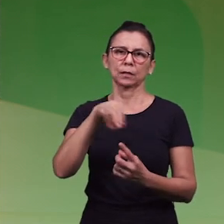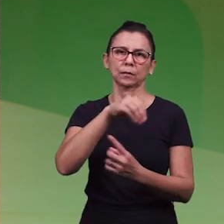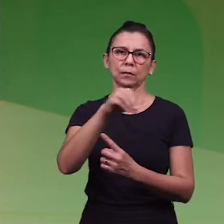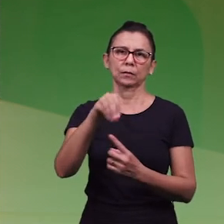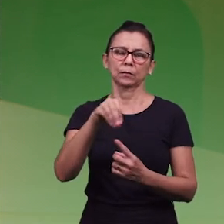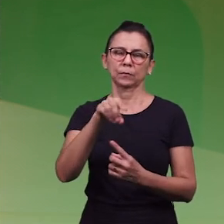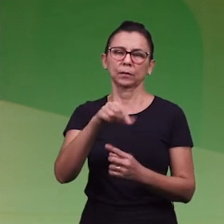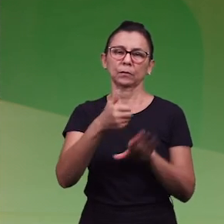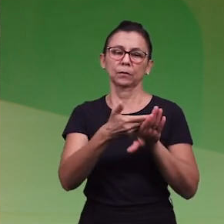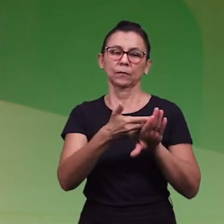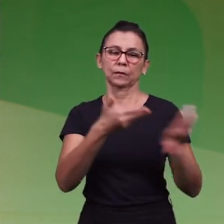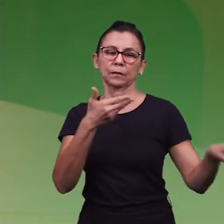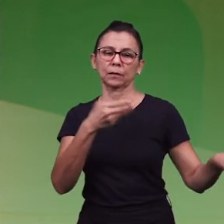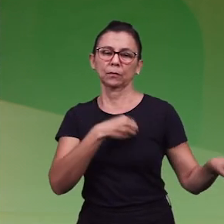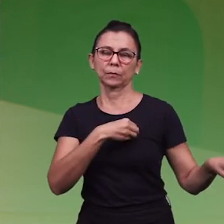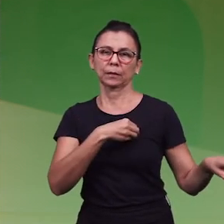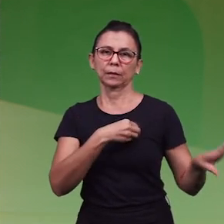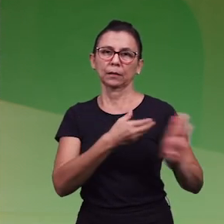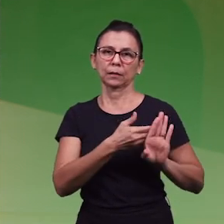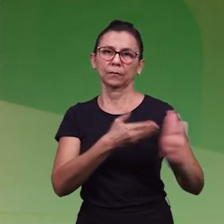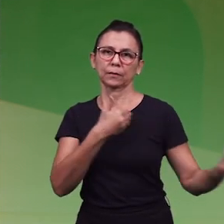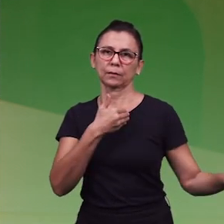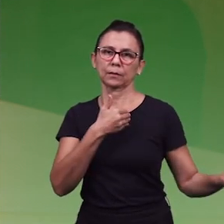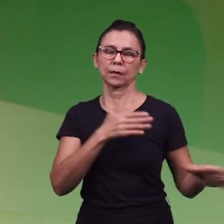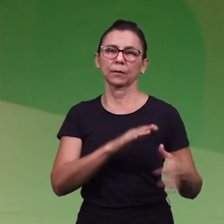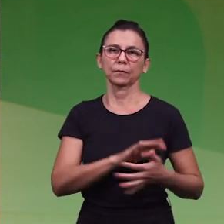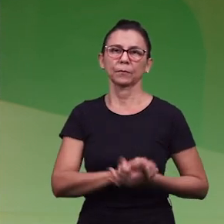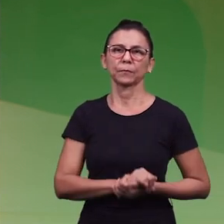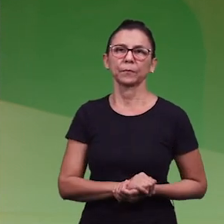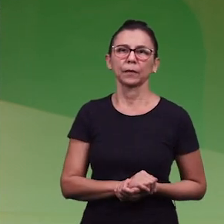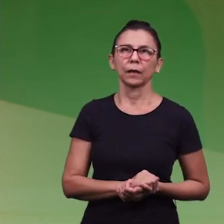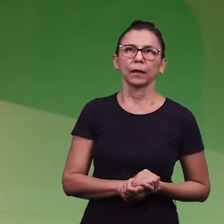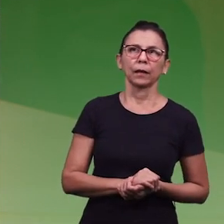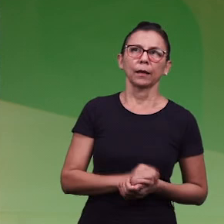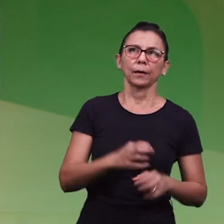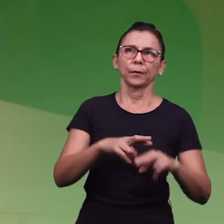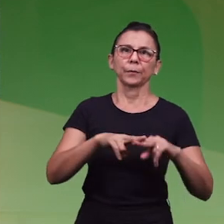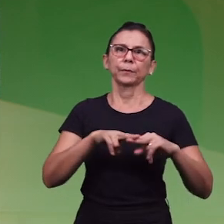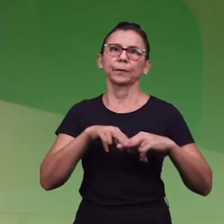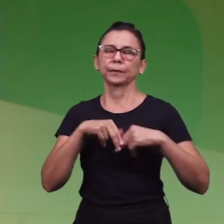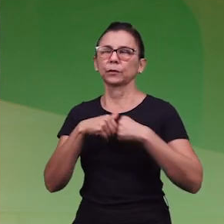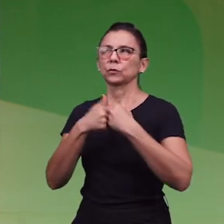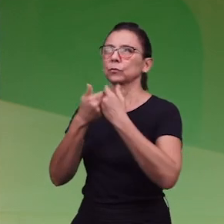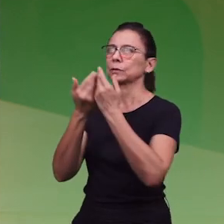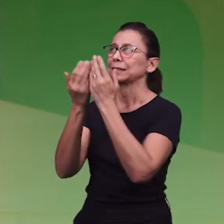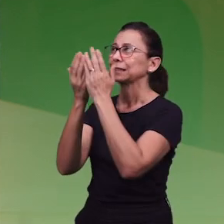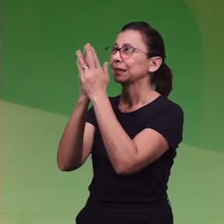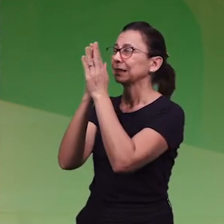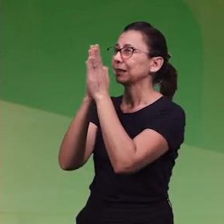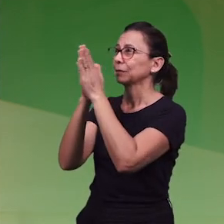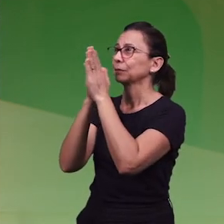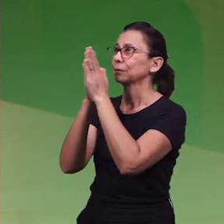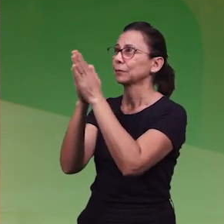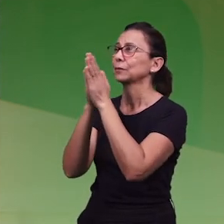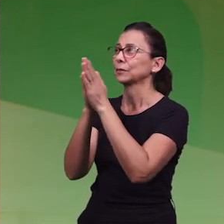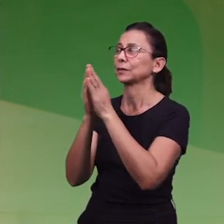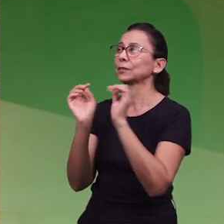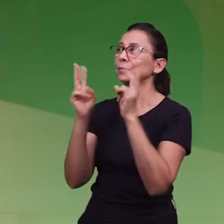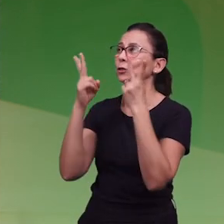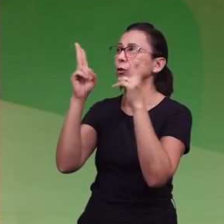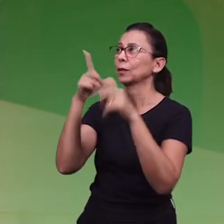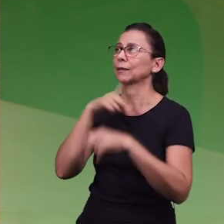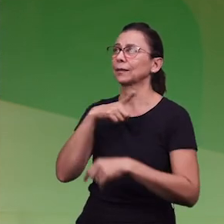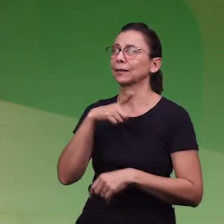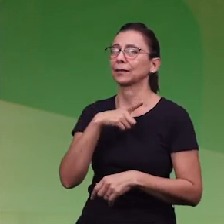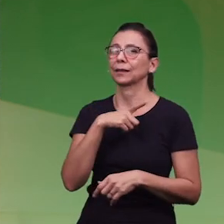do pecado. Isso é muito, muito interessante, né? Ele é um refúgio, né? Um refúgio, é um recurso da vitória. Eu